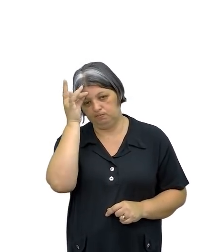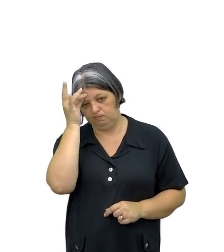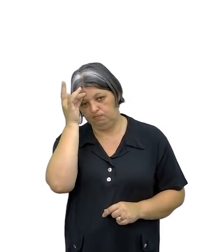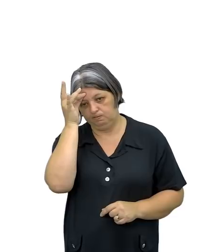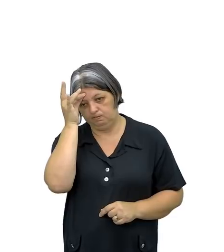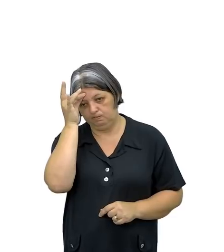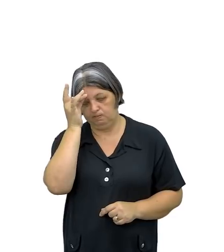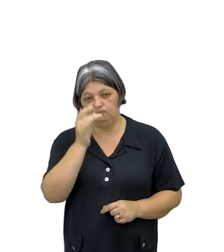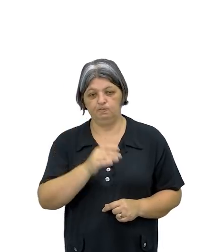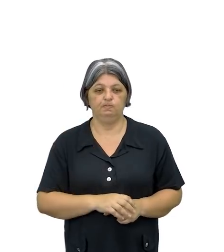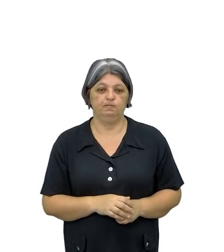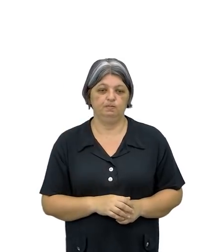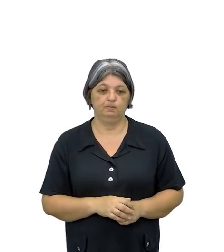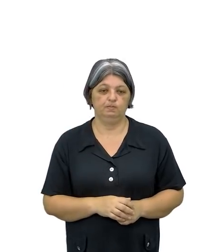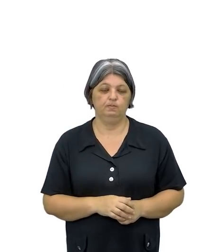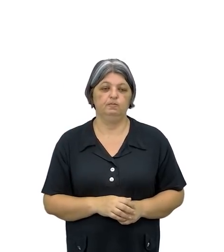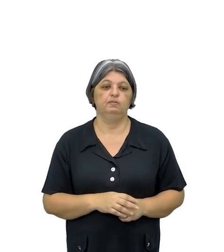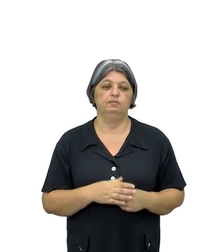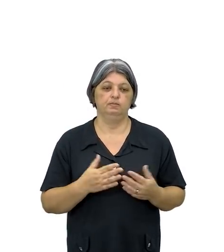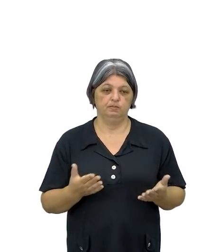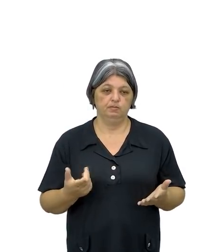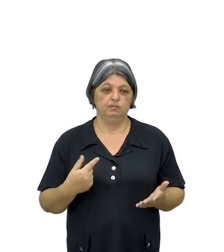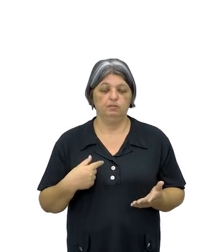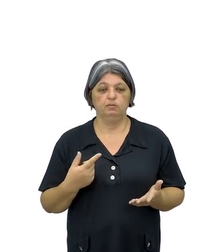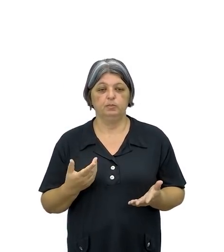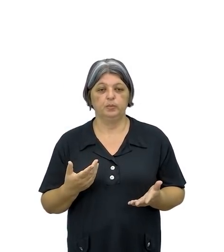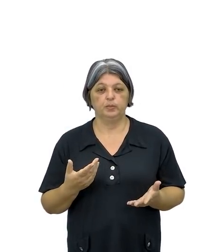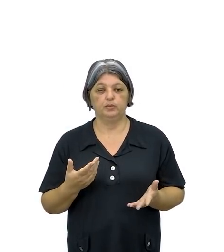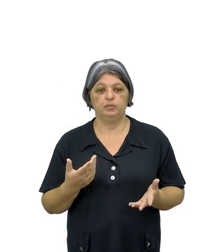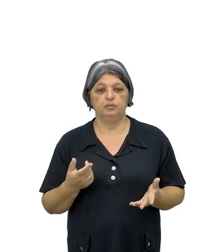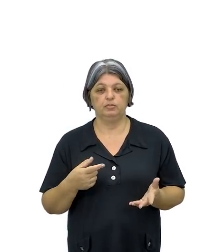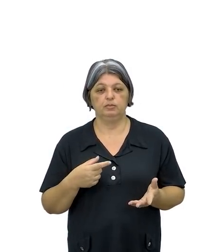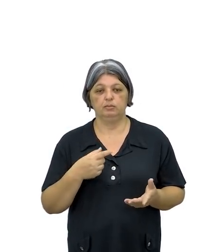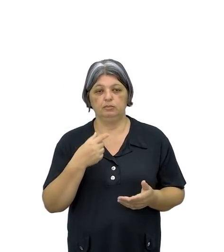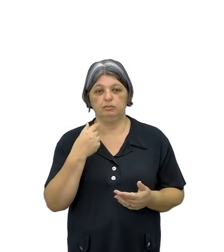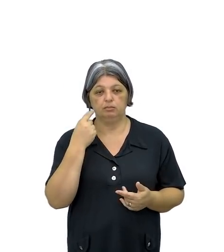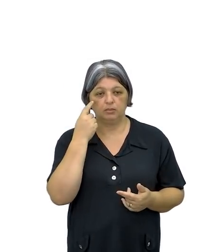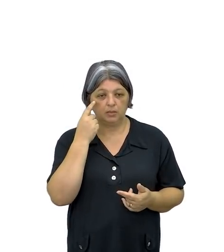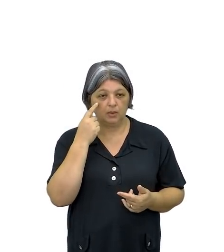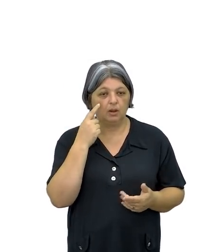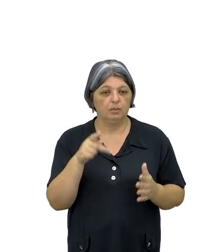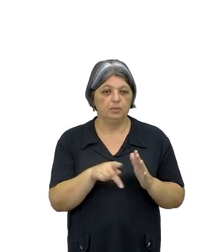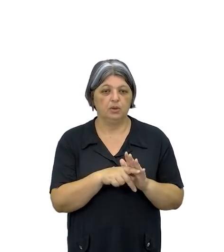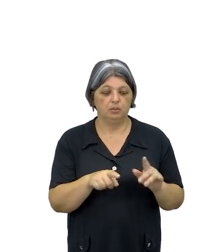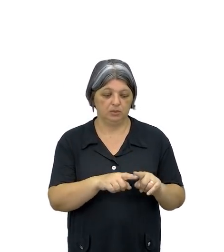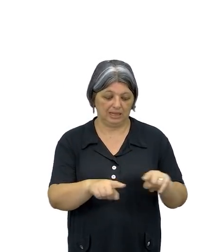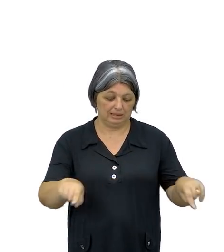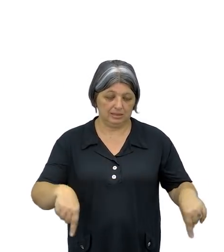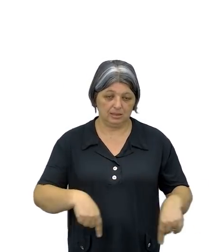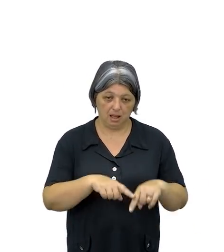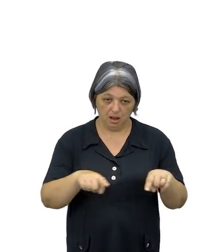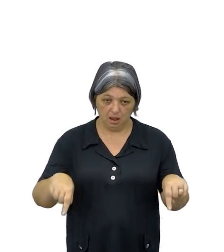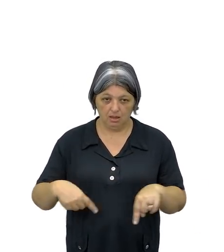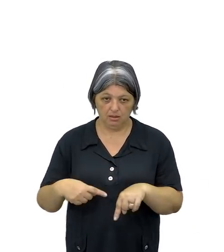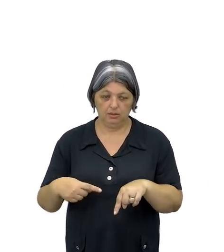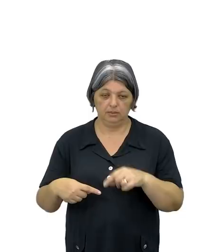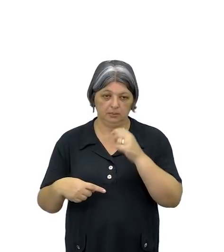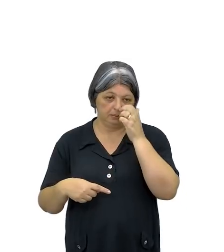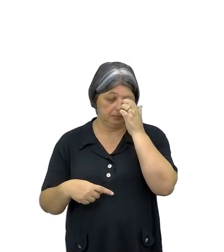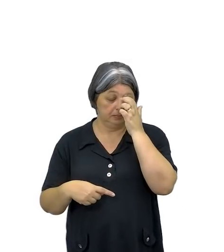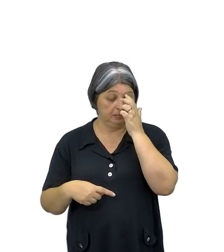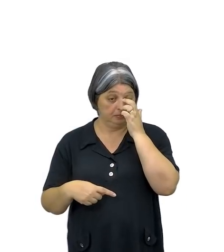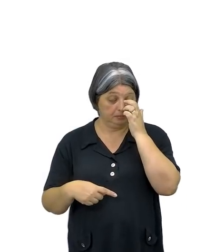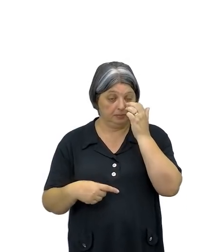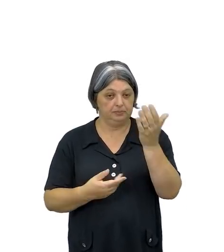mim, né? Mas eu, Rosana, né? Então, vamos, dentro dessas salas, né,